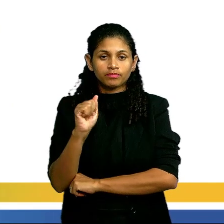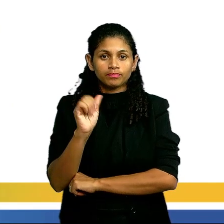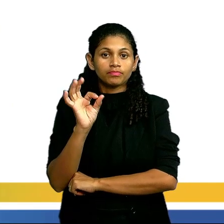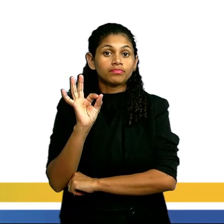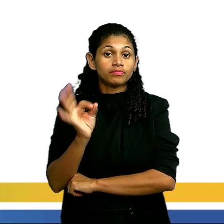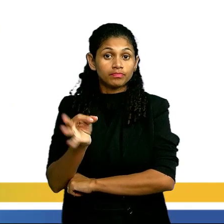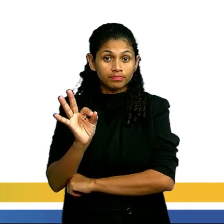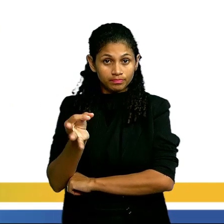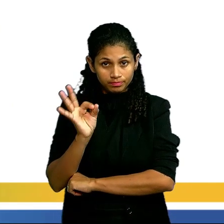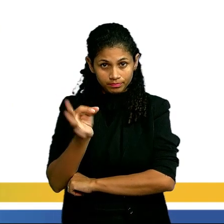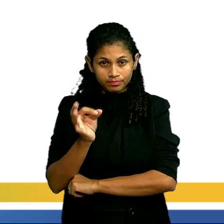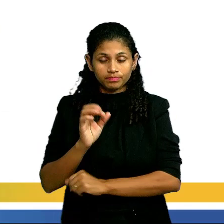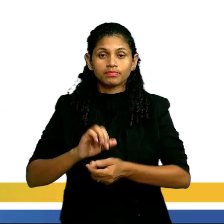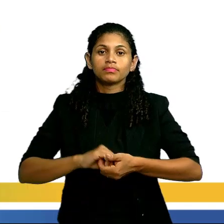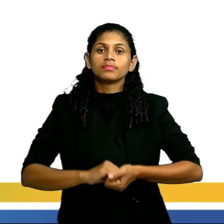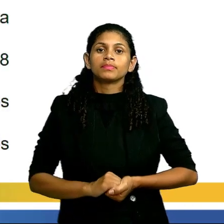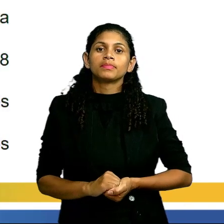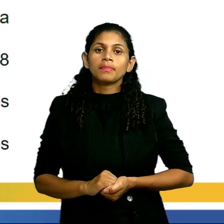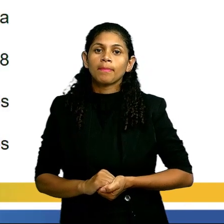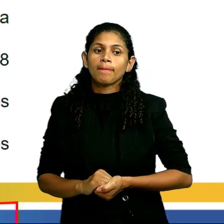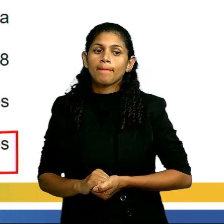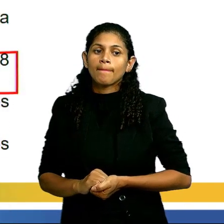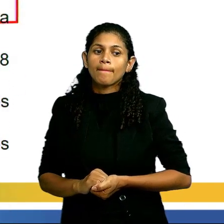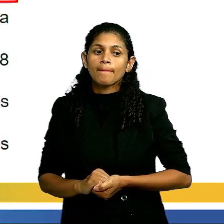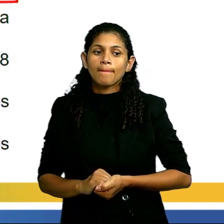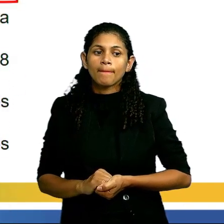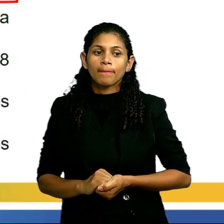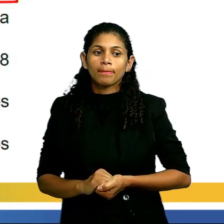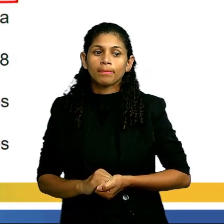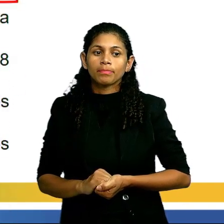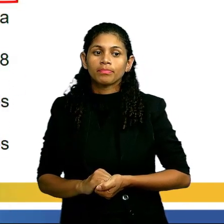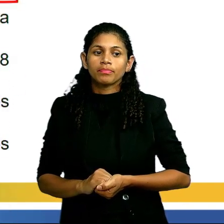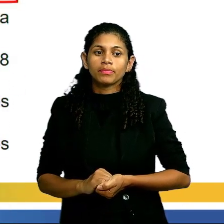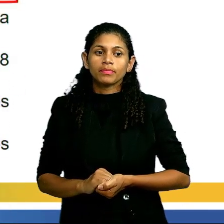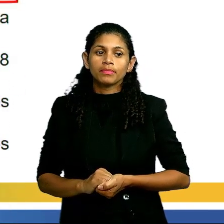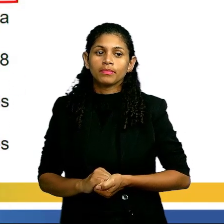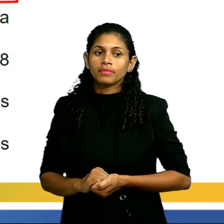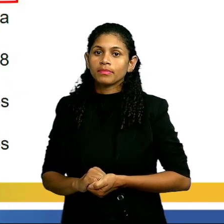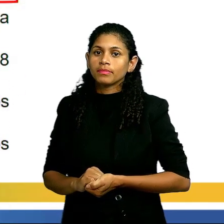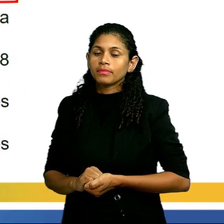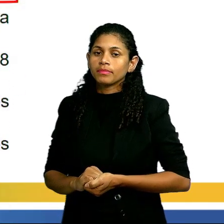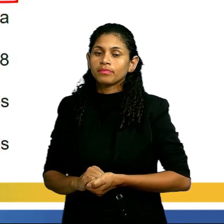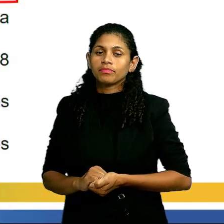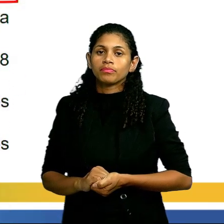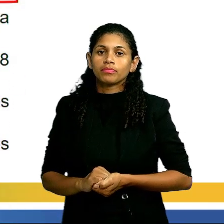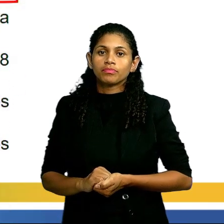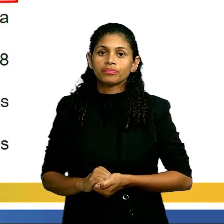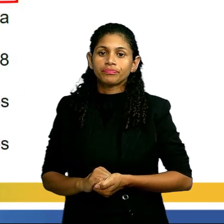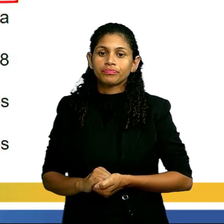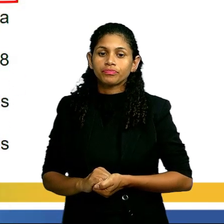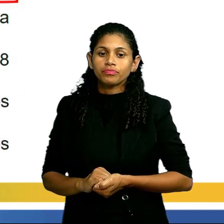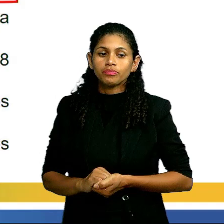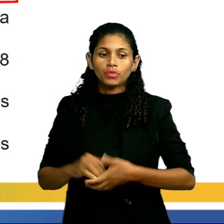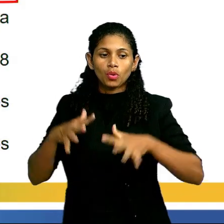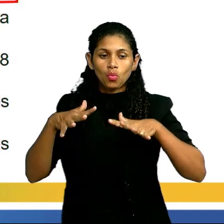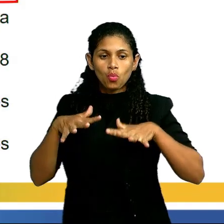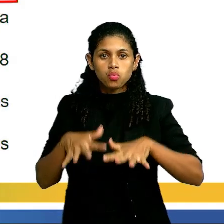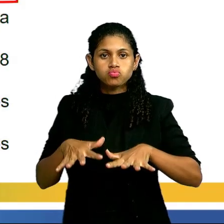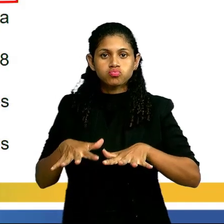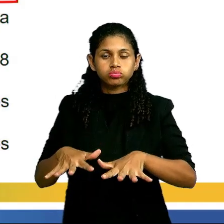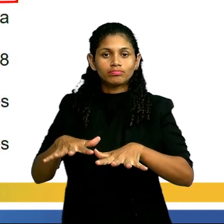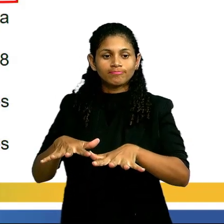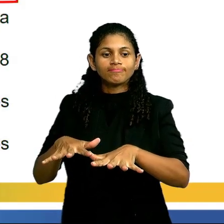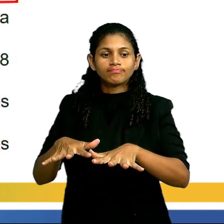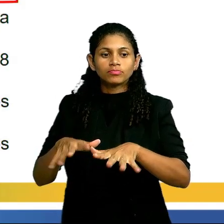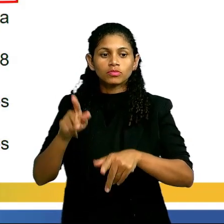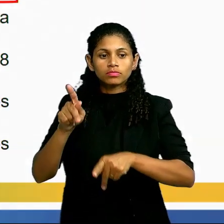letra A como nosso gabarito, né? Opa, perdão. A letra A como nosso gabarito. O avanço da República Popular da Coreia do